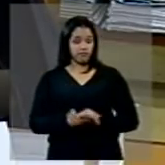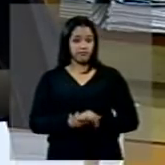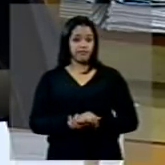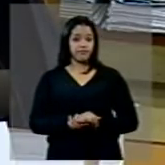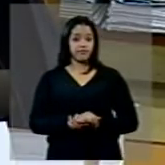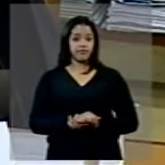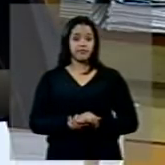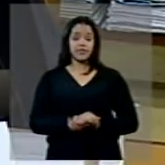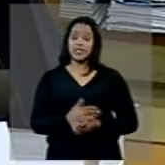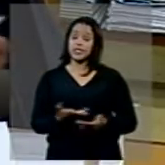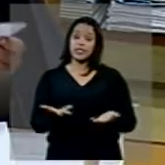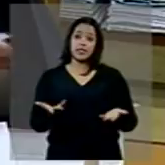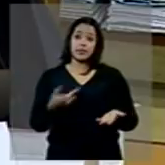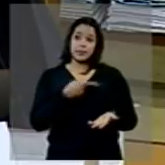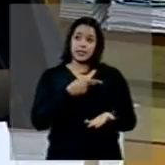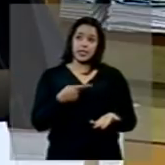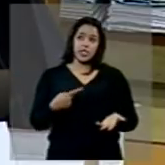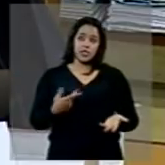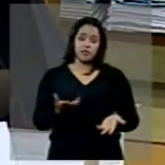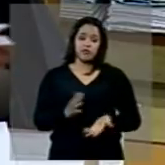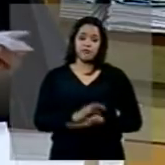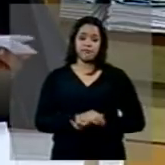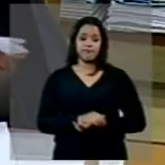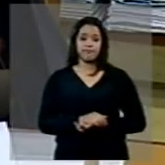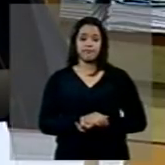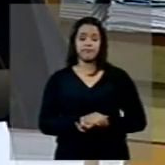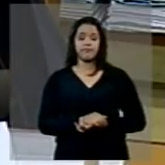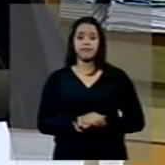esse é um caso que, desde logo,